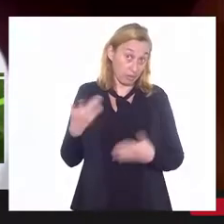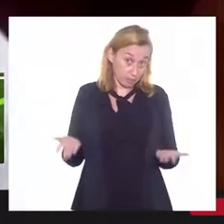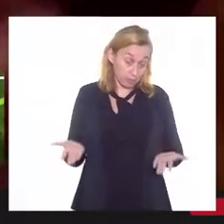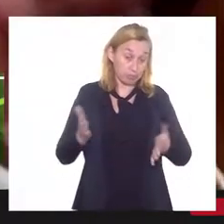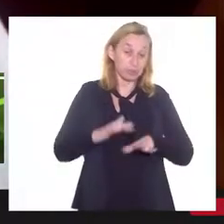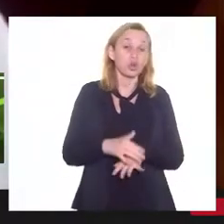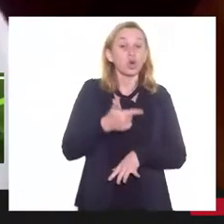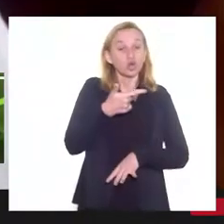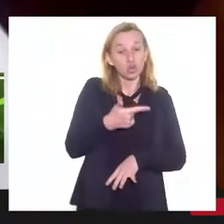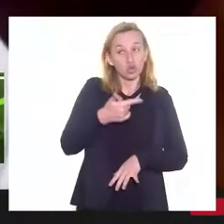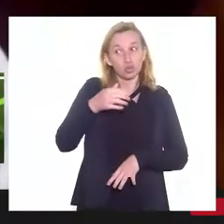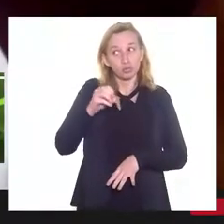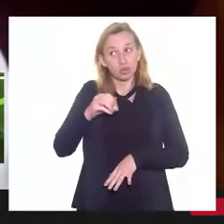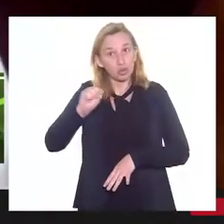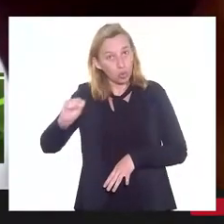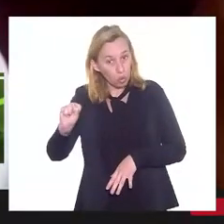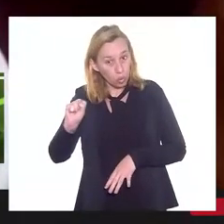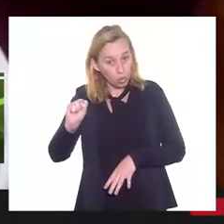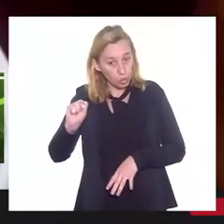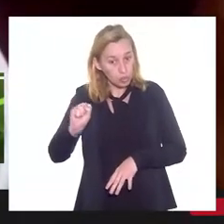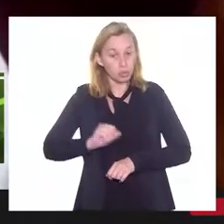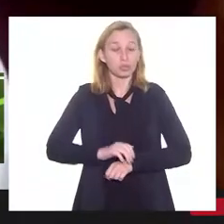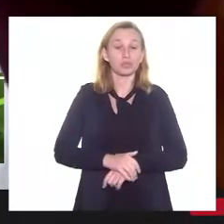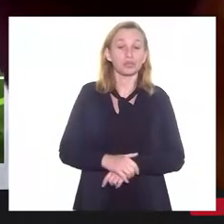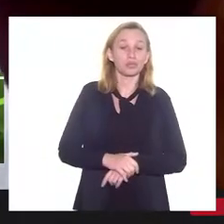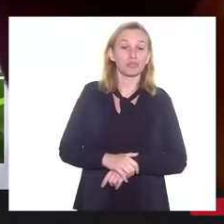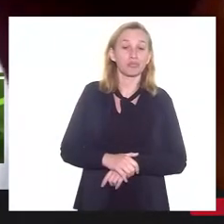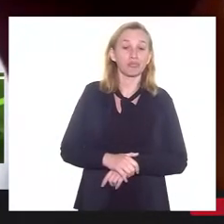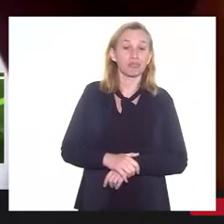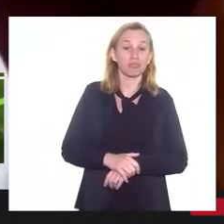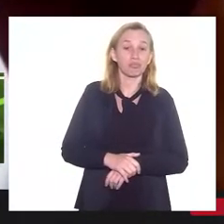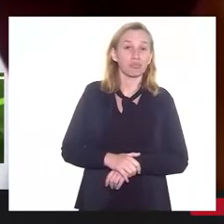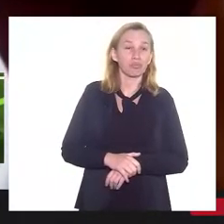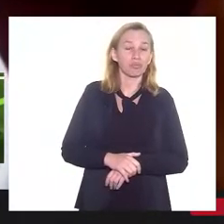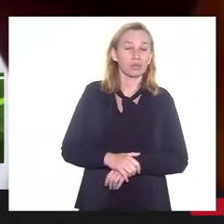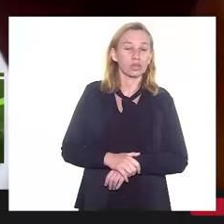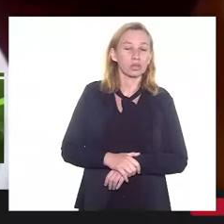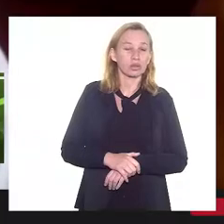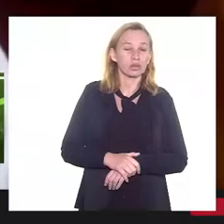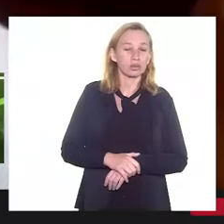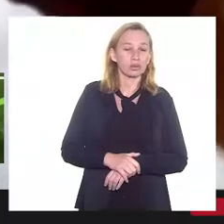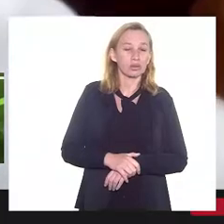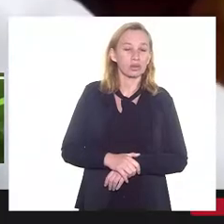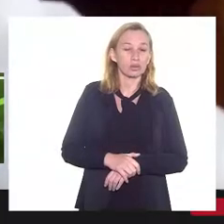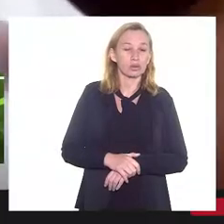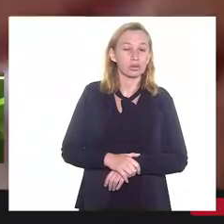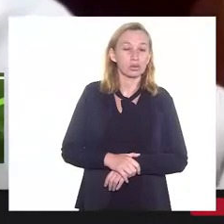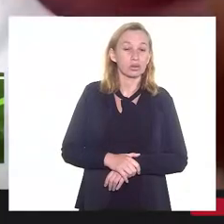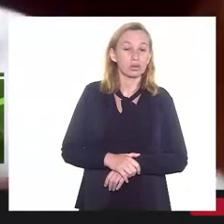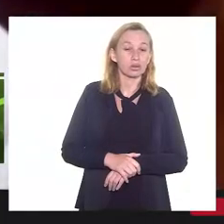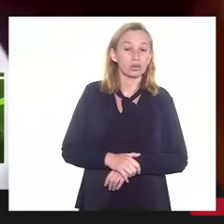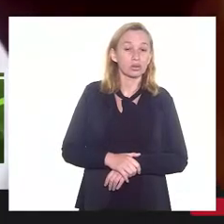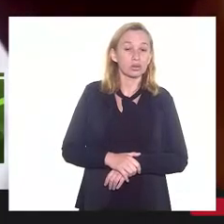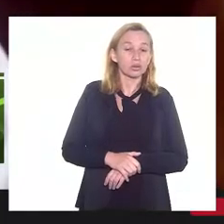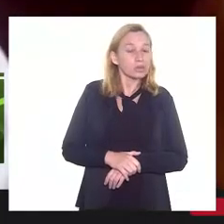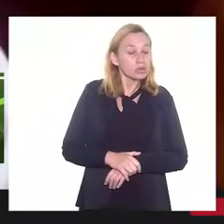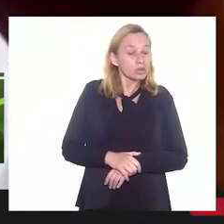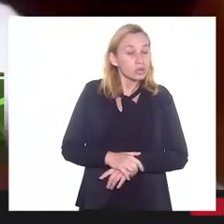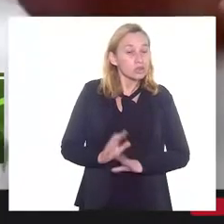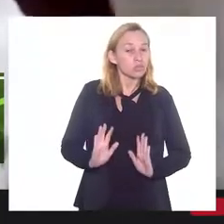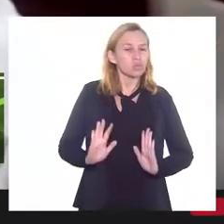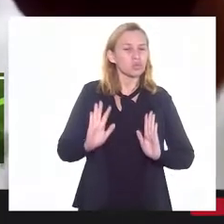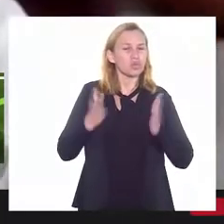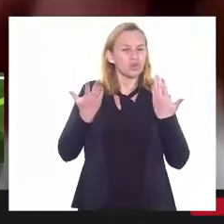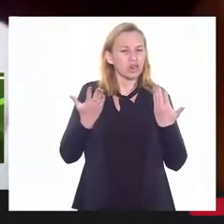e 2008 curso por conta da Gilmar não